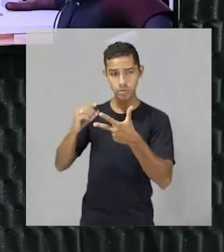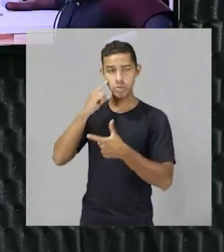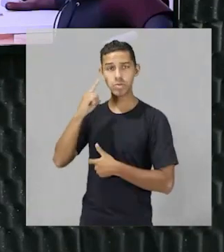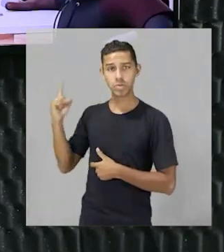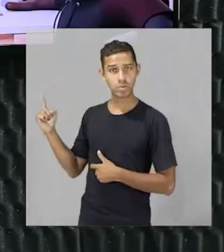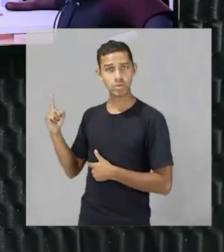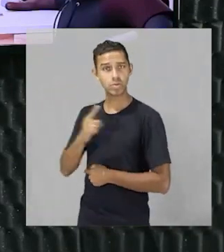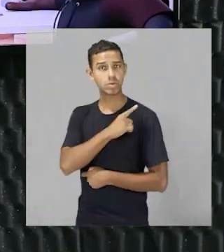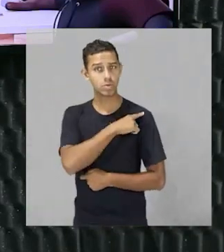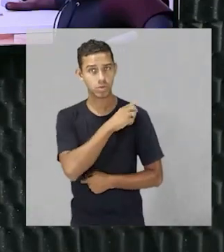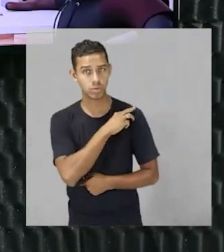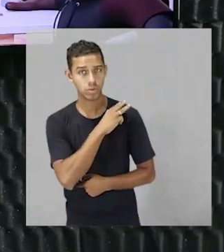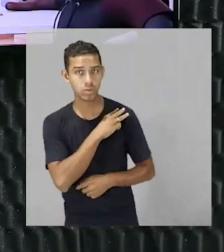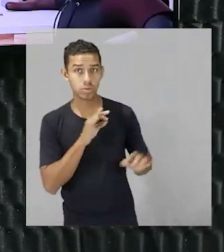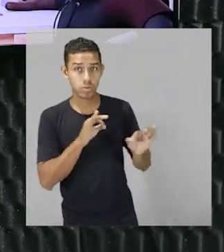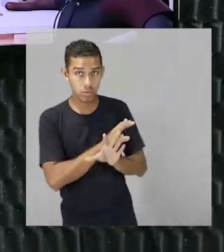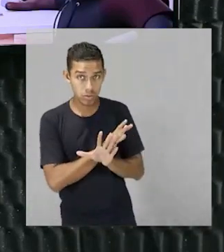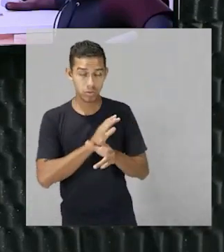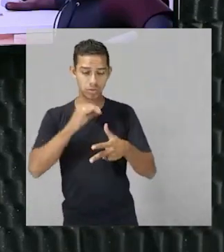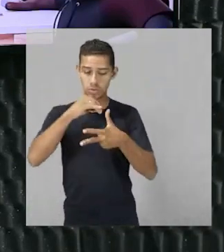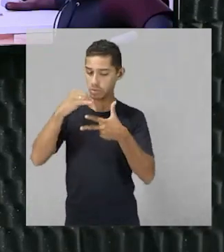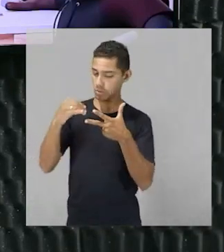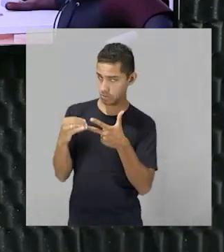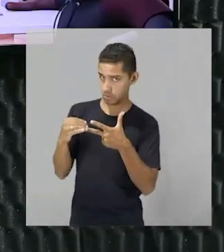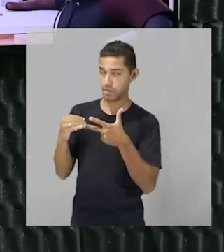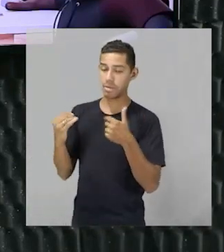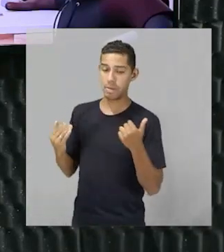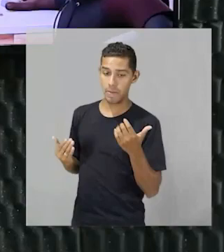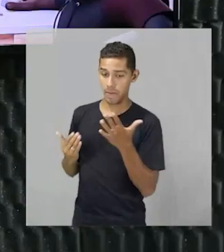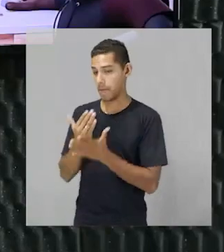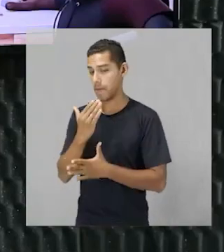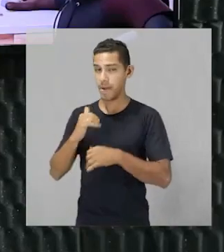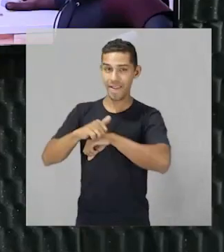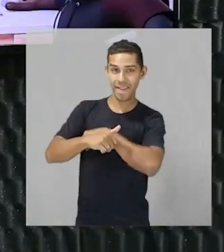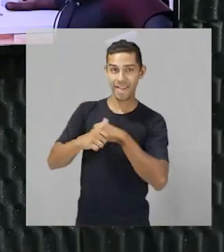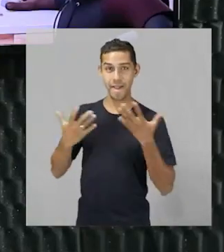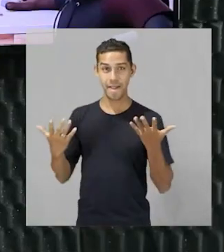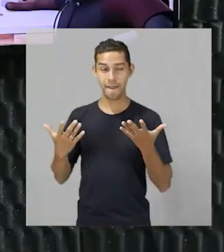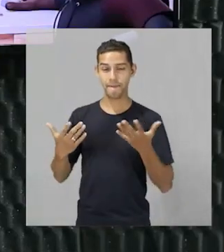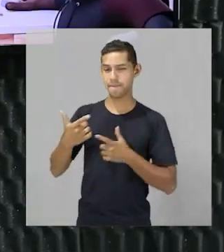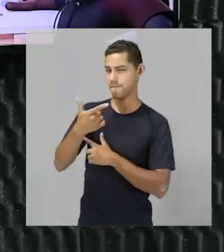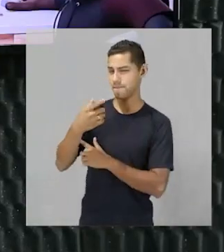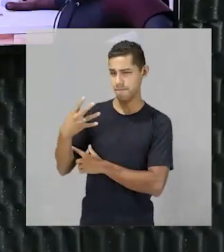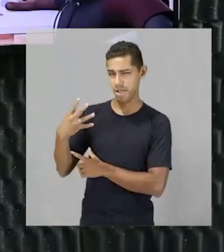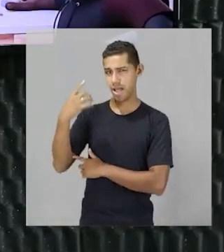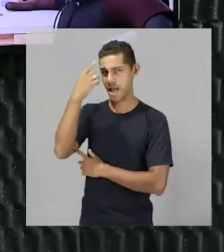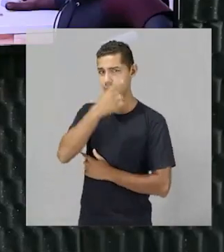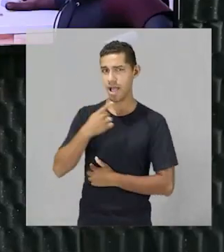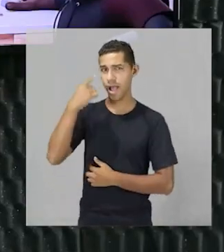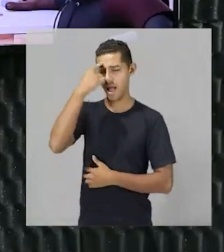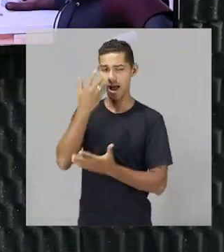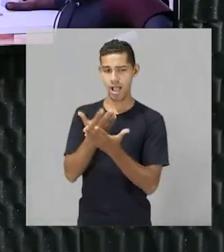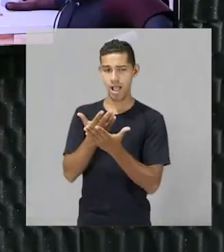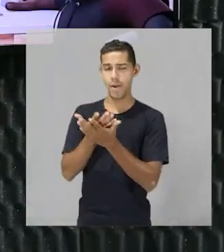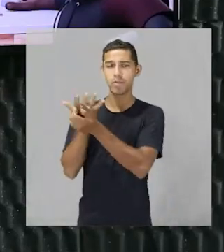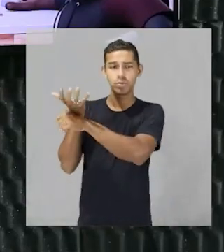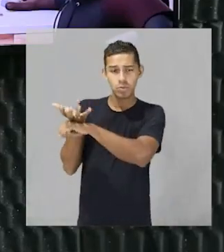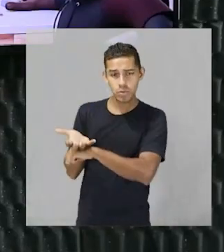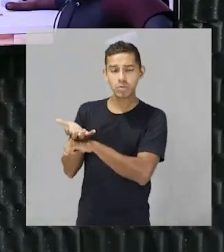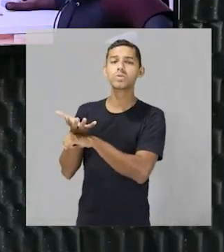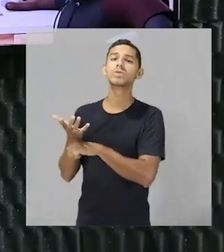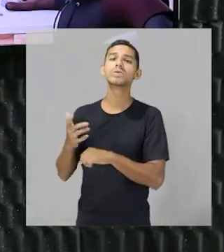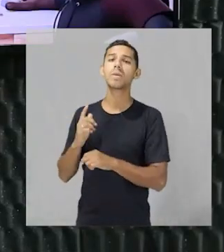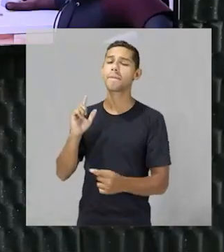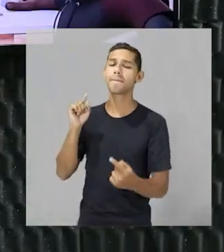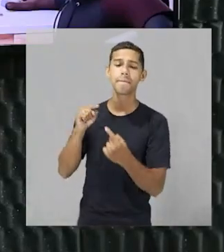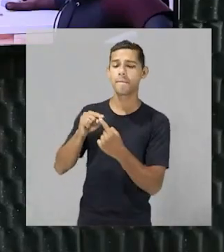Ensino Médio, o Exame Nacional do Ensino Médio, melhor dizendo, né? Estamos aí com uma série de aulas, 24 aulas, só para tu ter noção por disciplina, tá? Selecionamos as